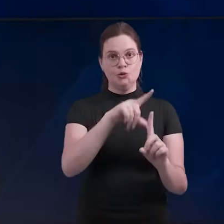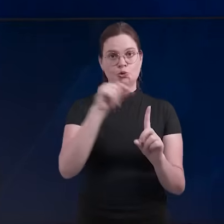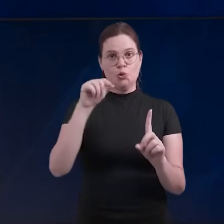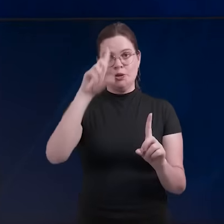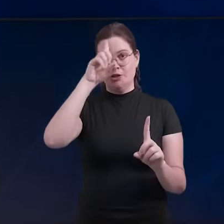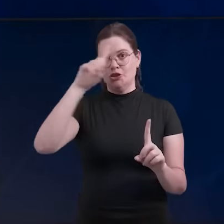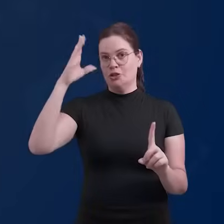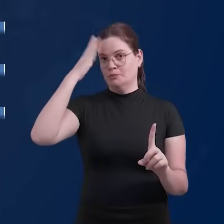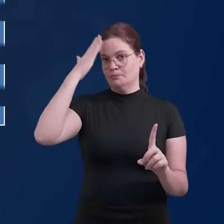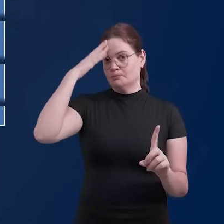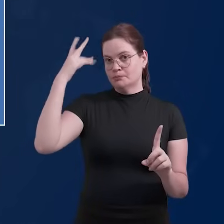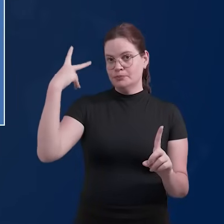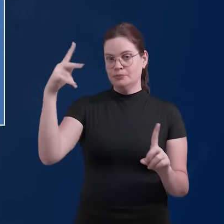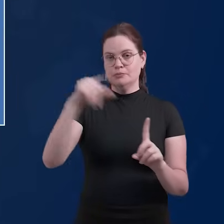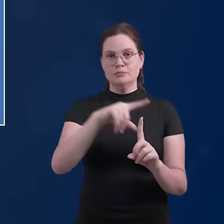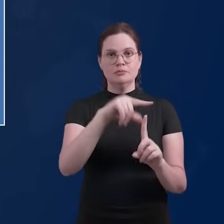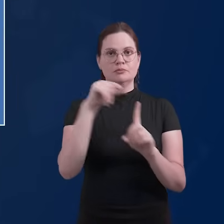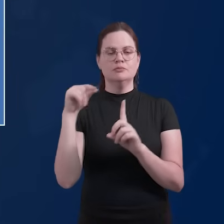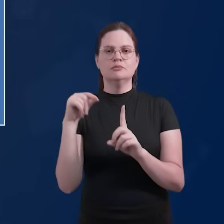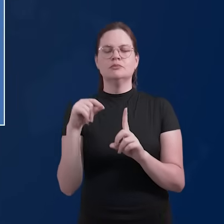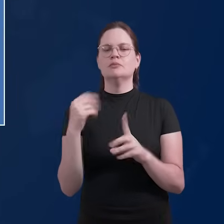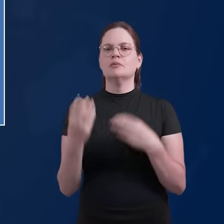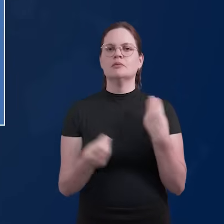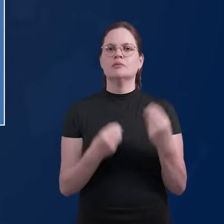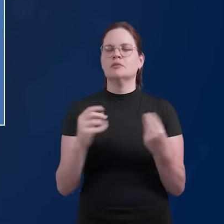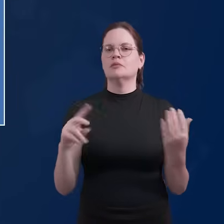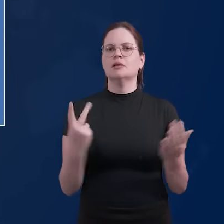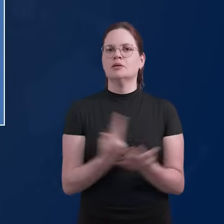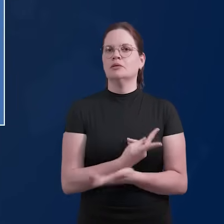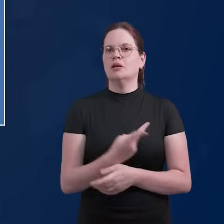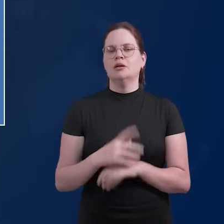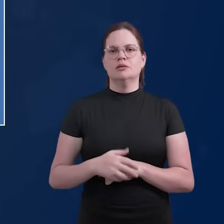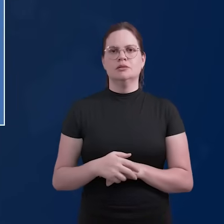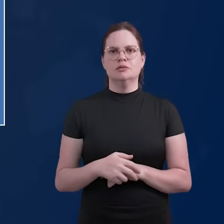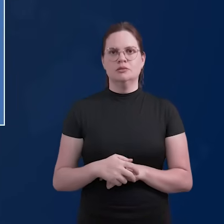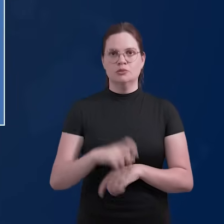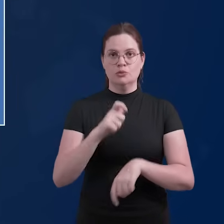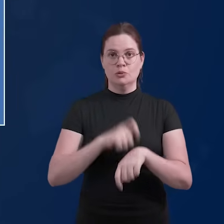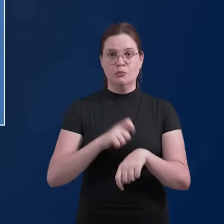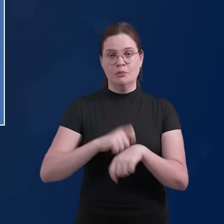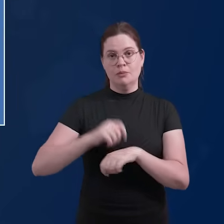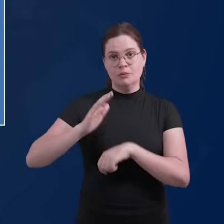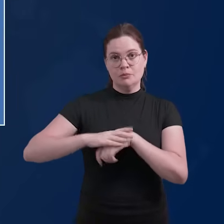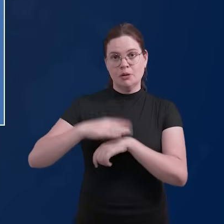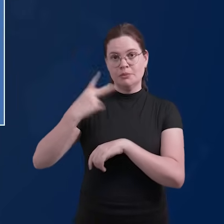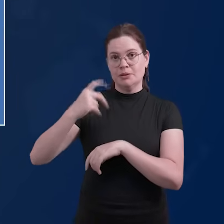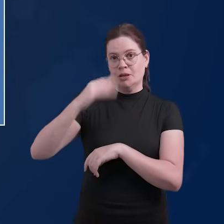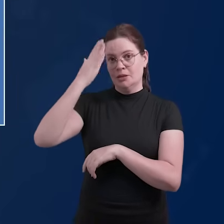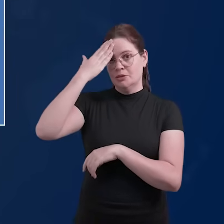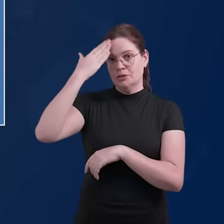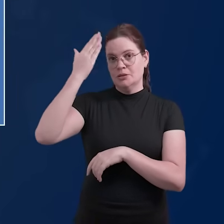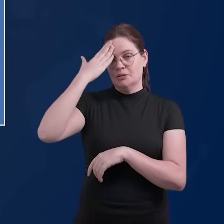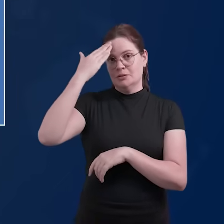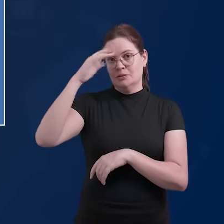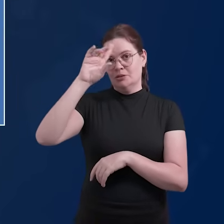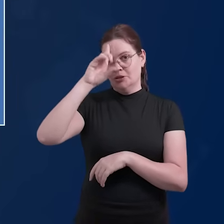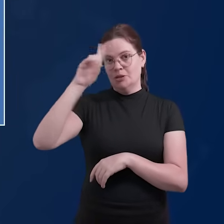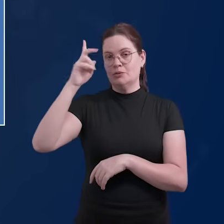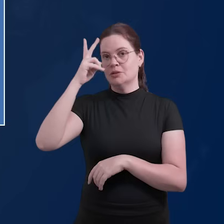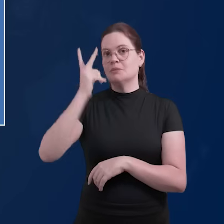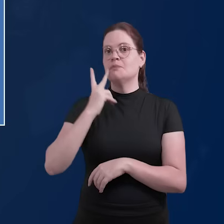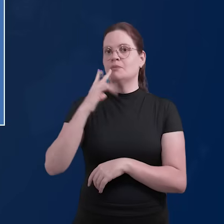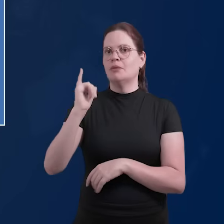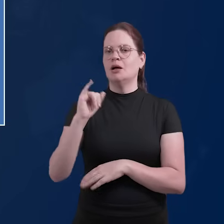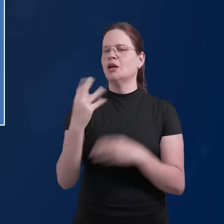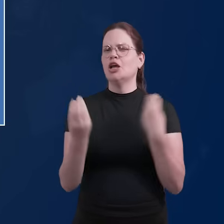essa eleição, podemos ver aqui agora, ela ocorre num momento da presciência de Deus Pai. Onde você vê